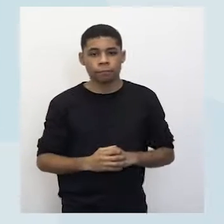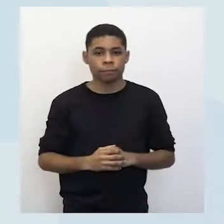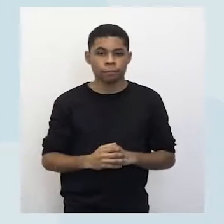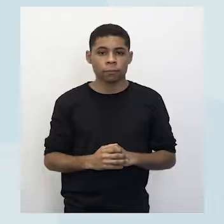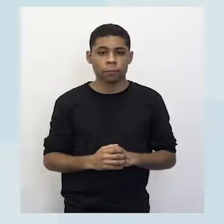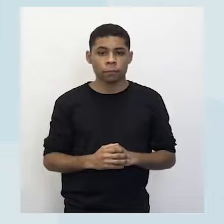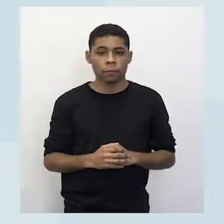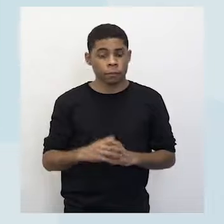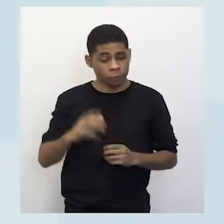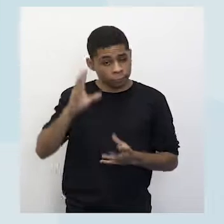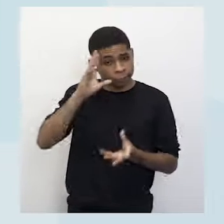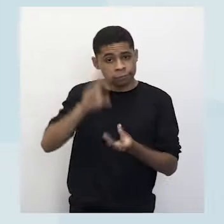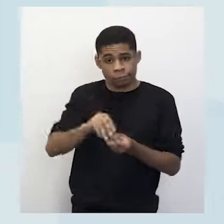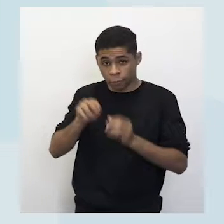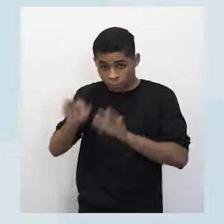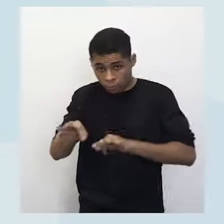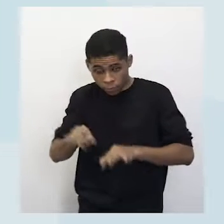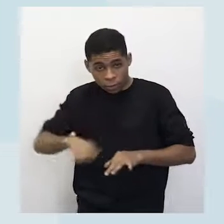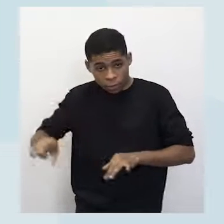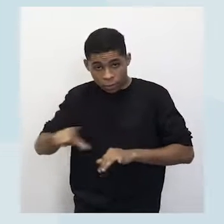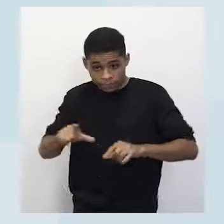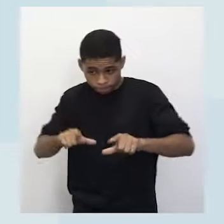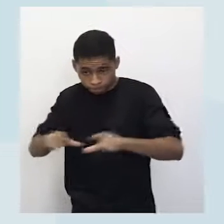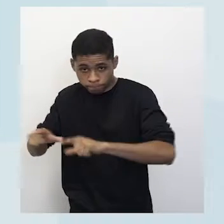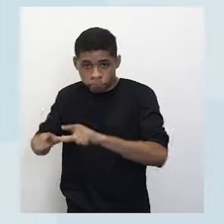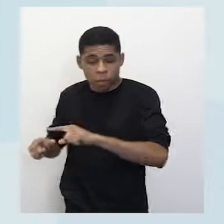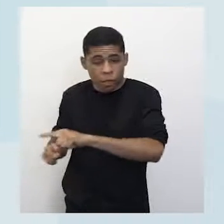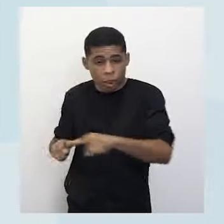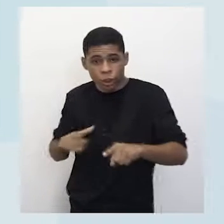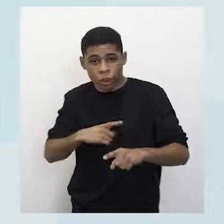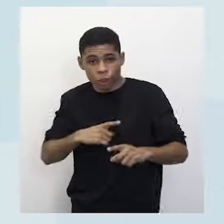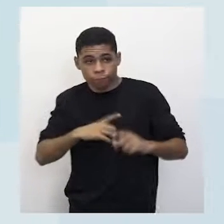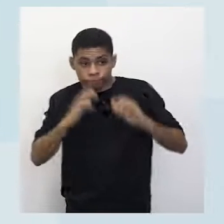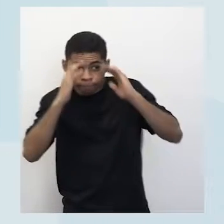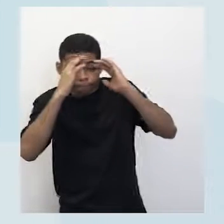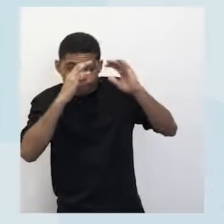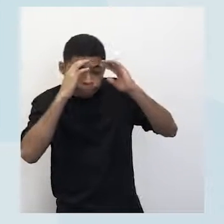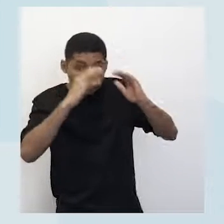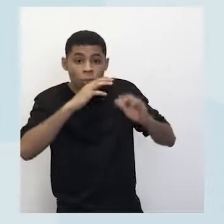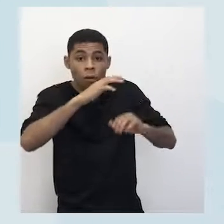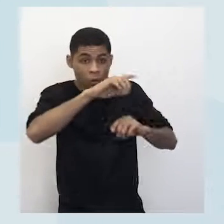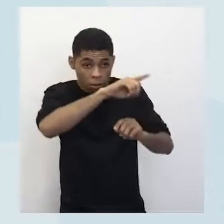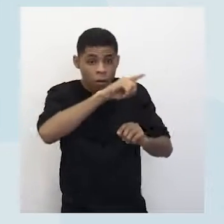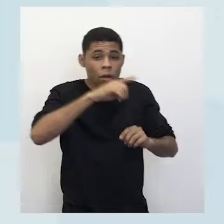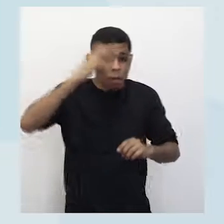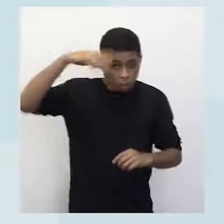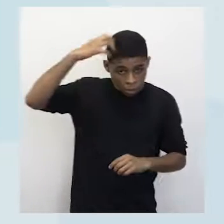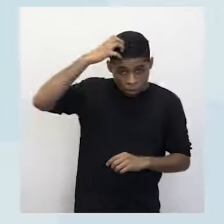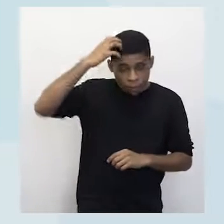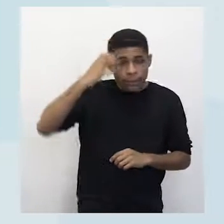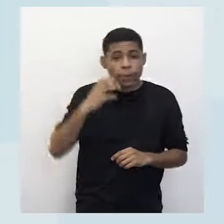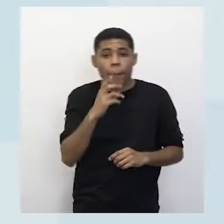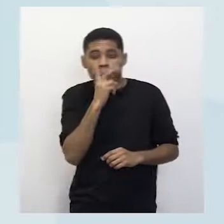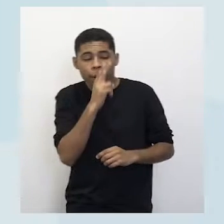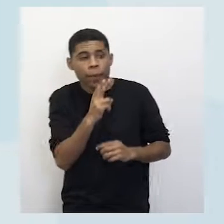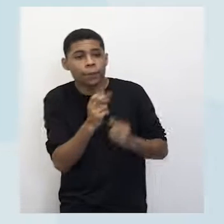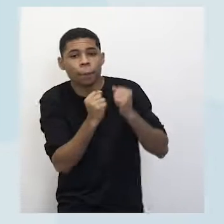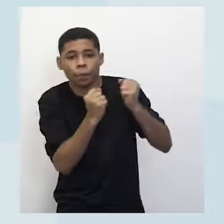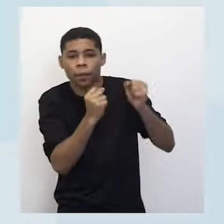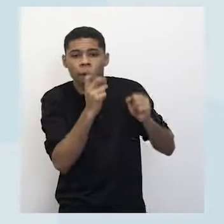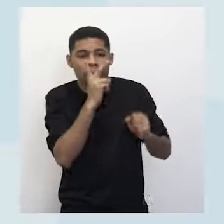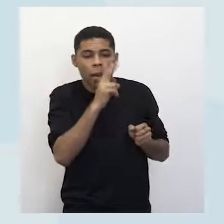essa fidelidade desses senhores feudais ao seu rei faz com que esse poder se descentralize,